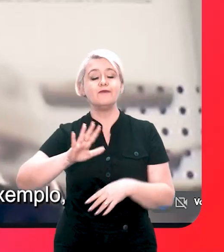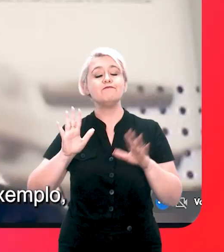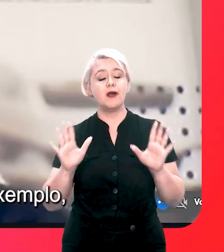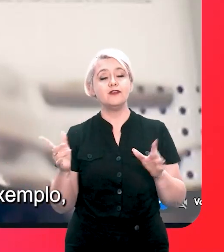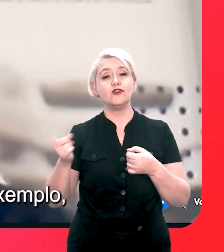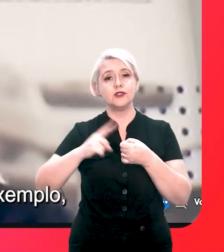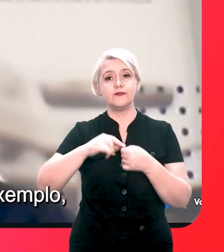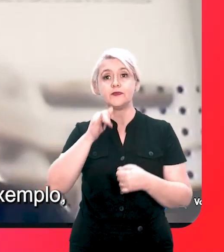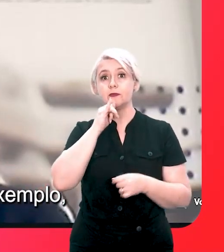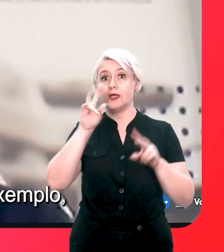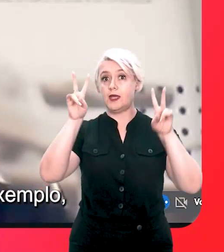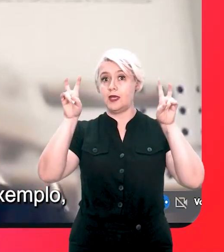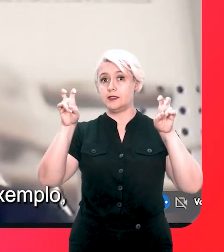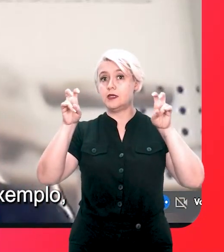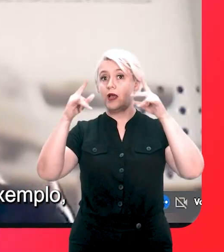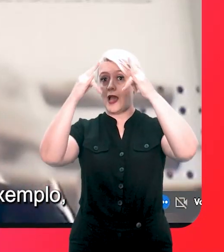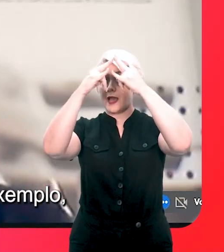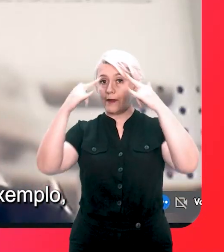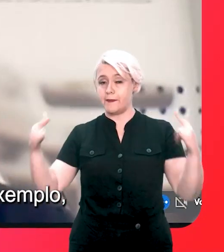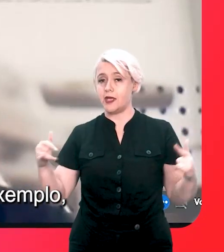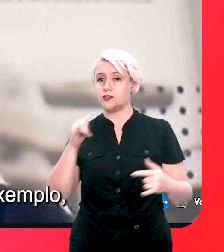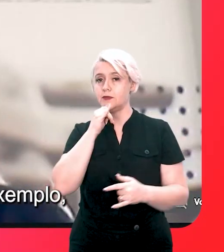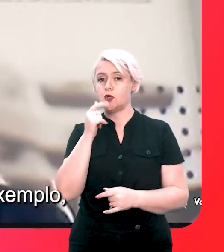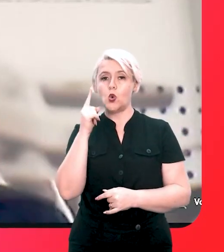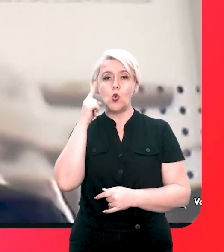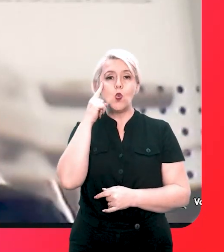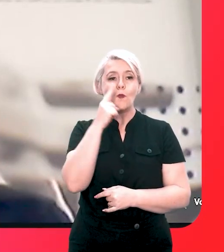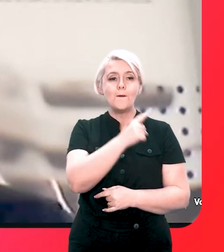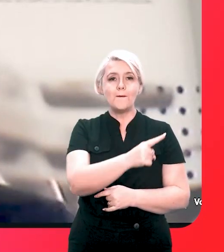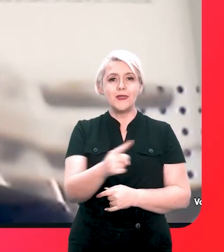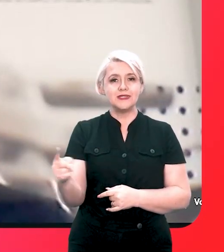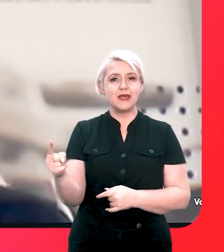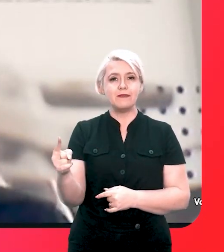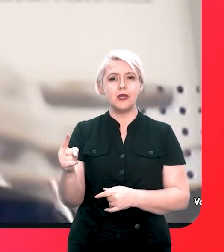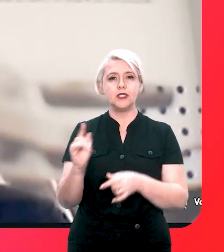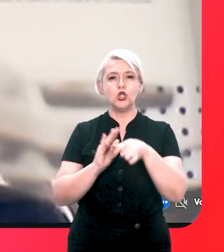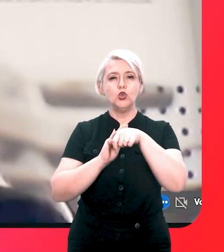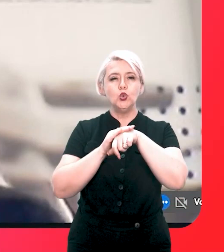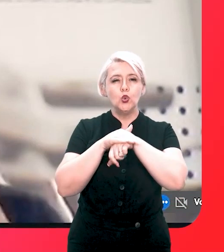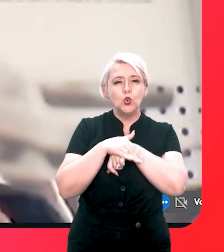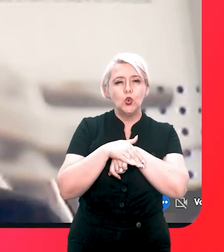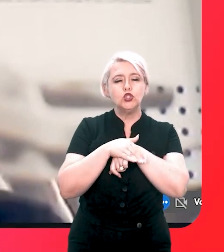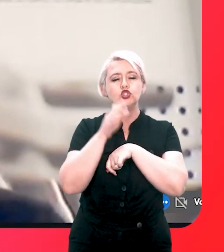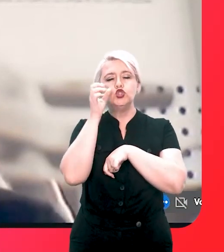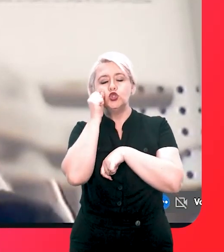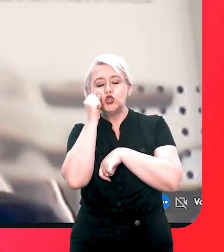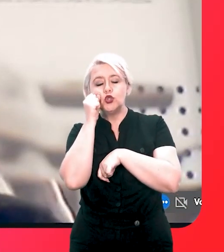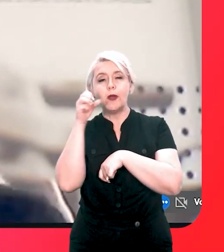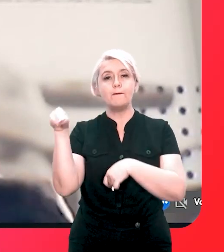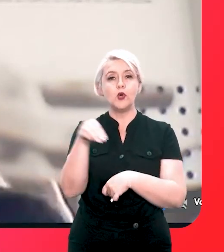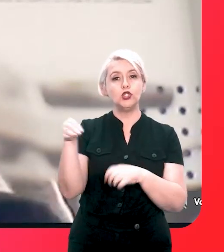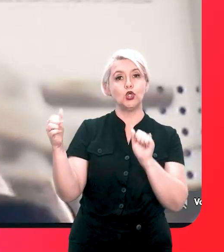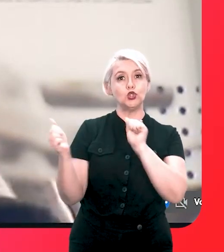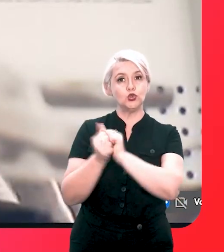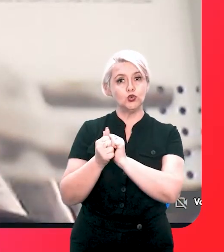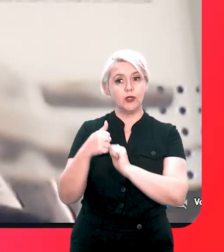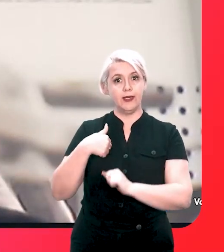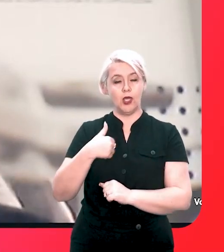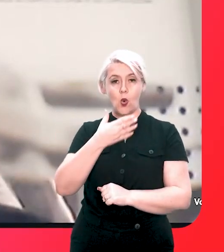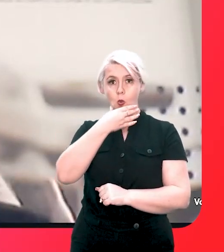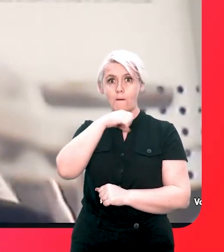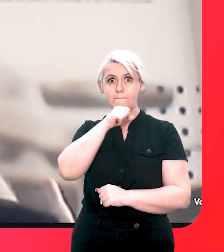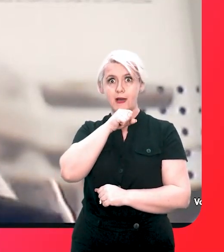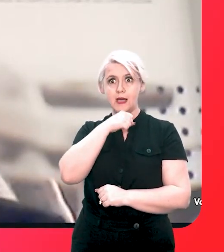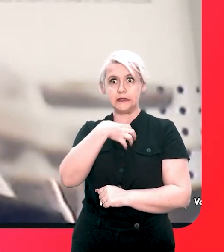voltando, o acampamento ele acontece, por exemplo, 7 dias, né? 7 noites que eles ficam só com os monitores. Eu, como